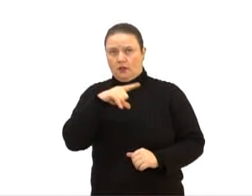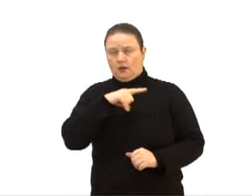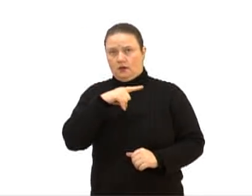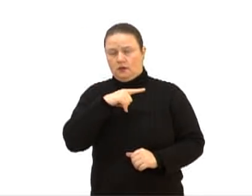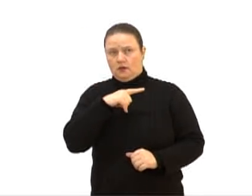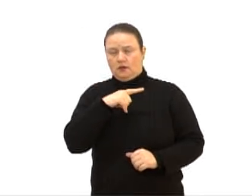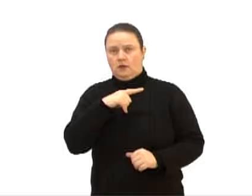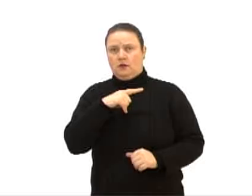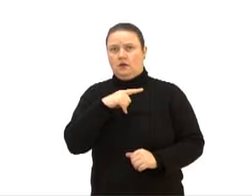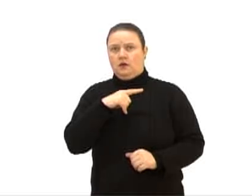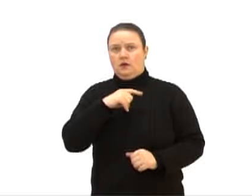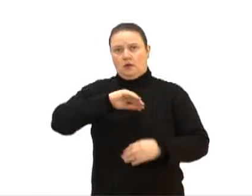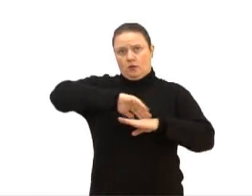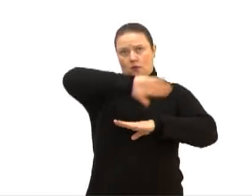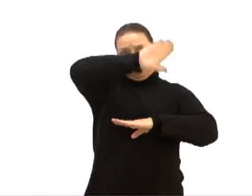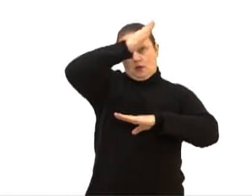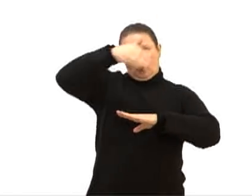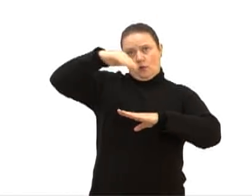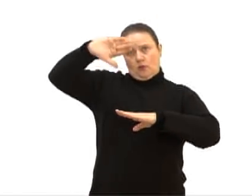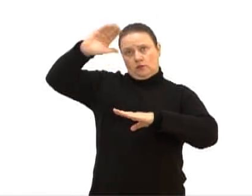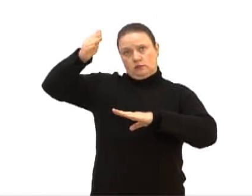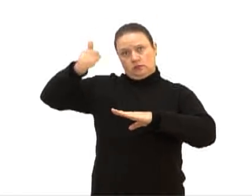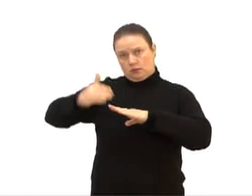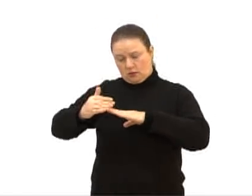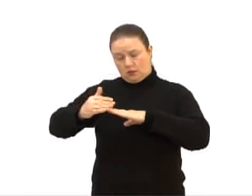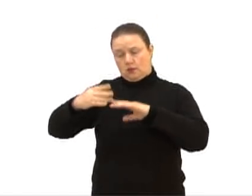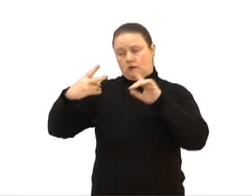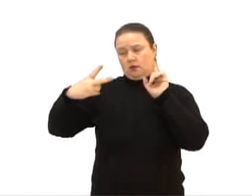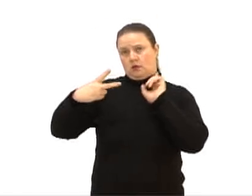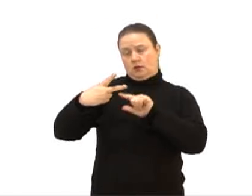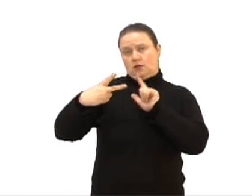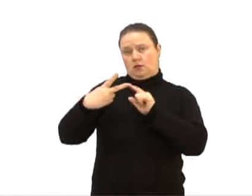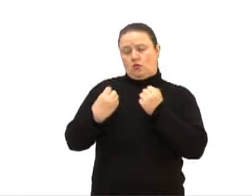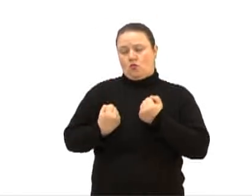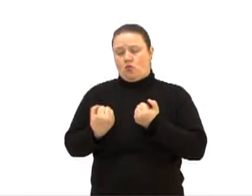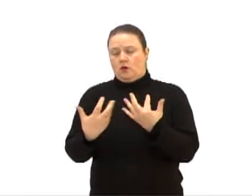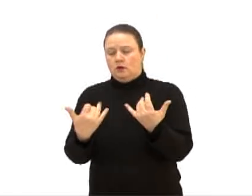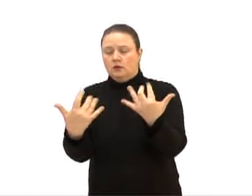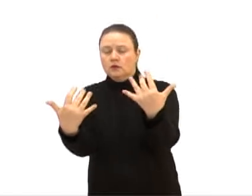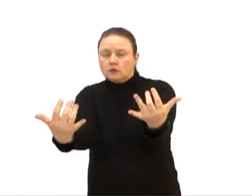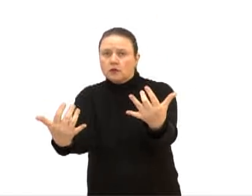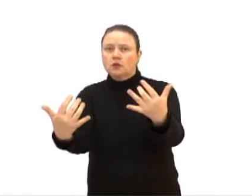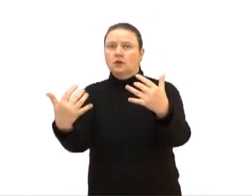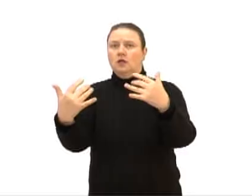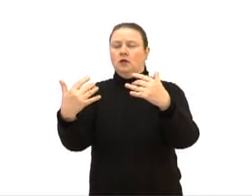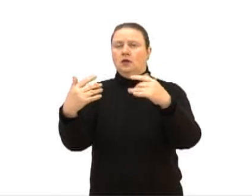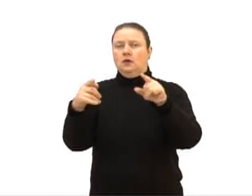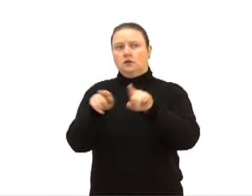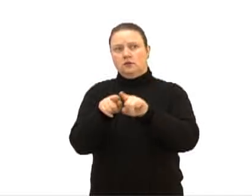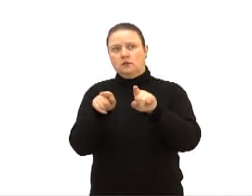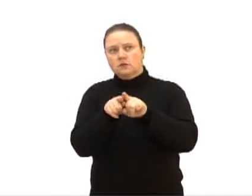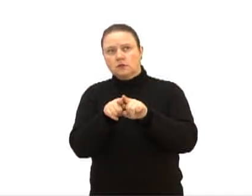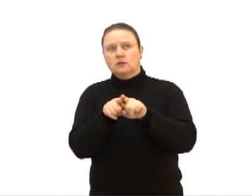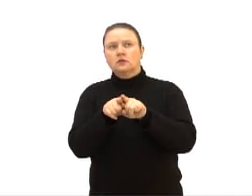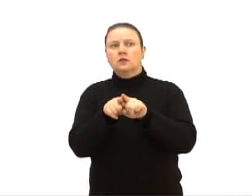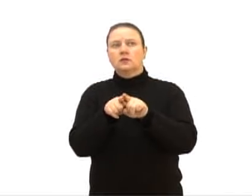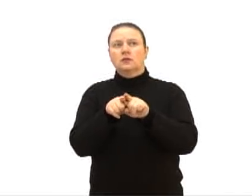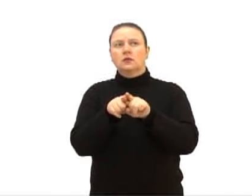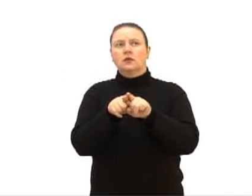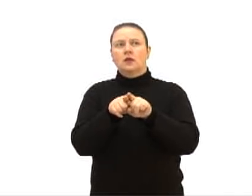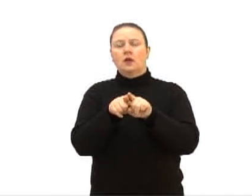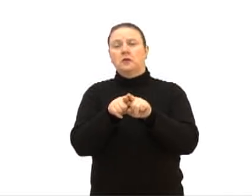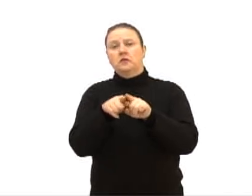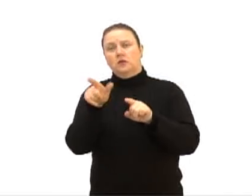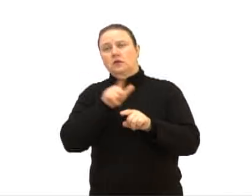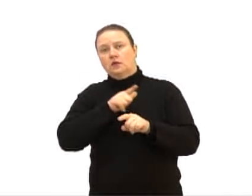ali elementos da montanha, por exemplo, nós temos a vegetação, tá? Esses elementos aqui, tanto